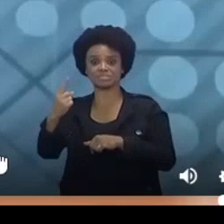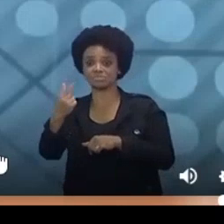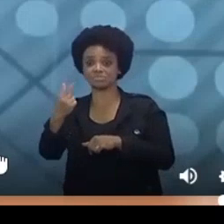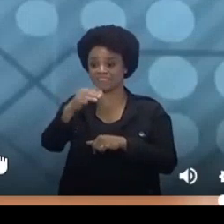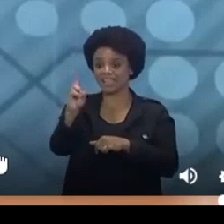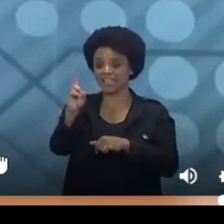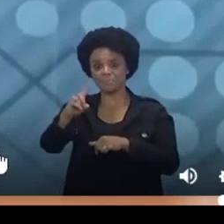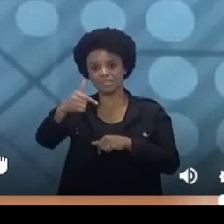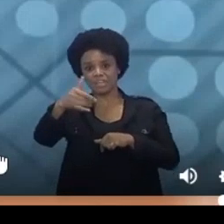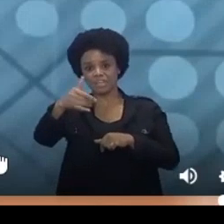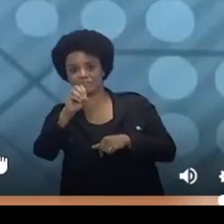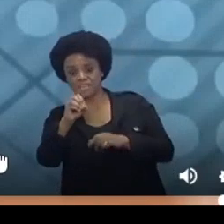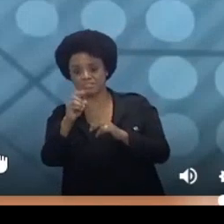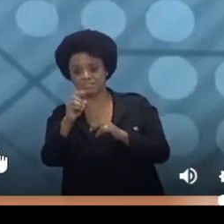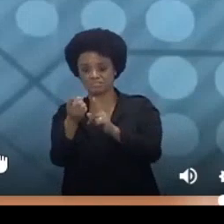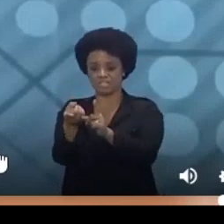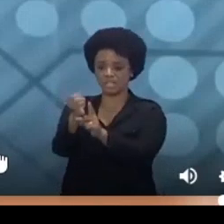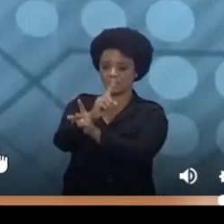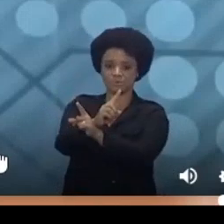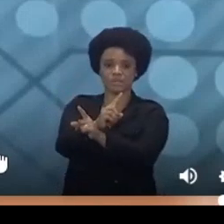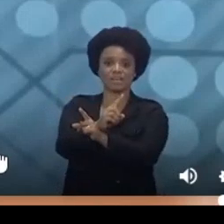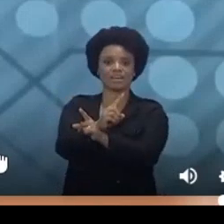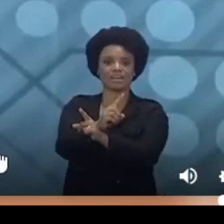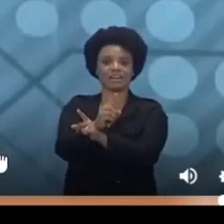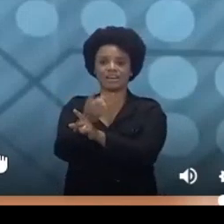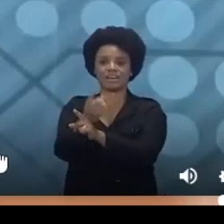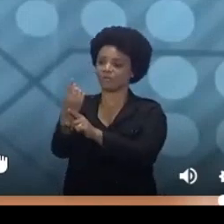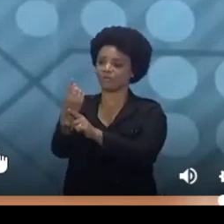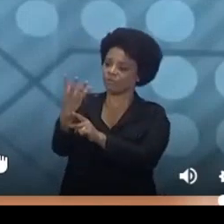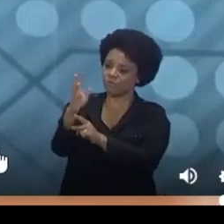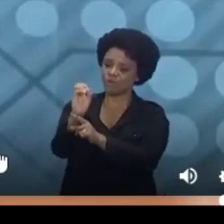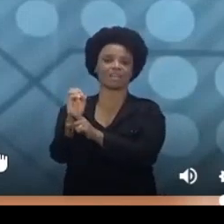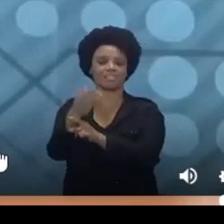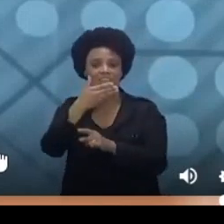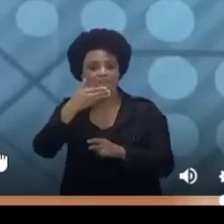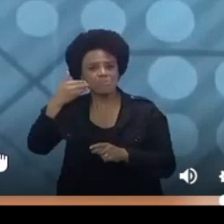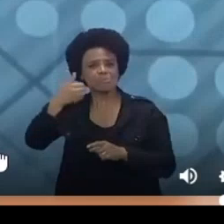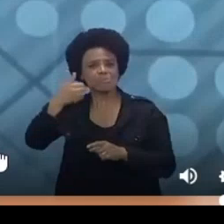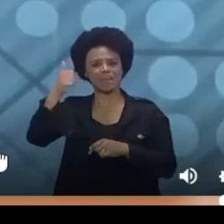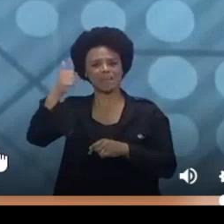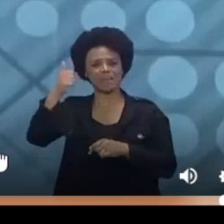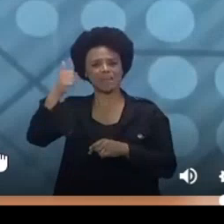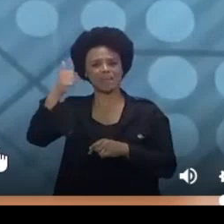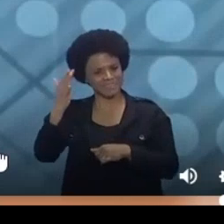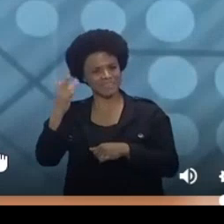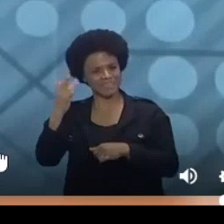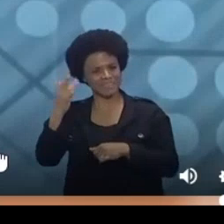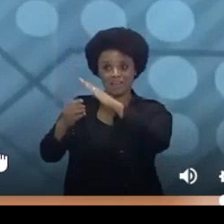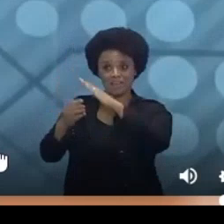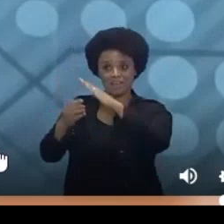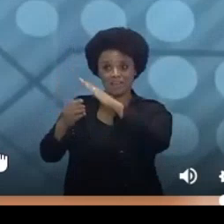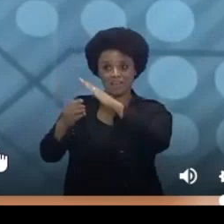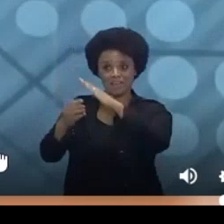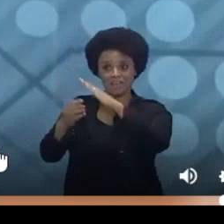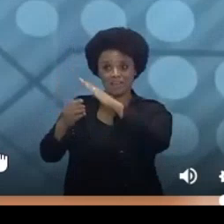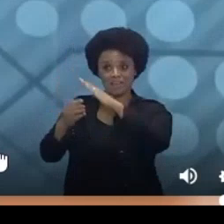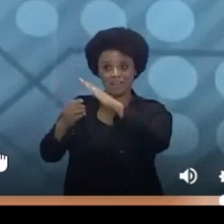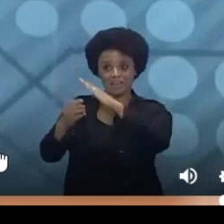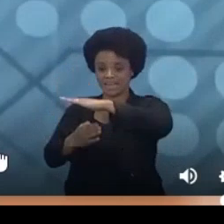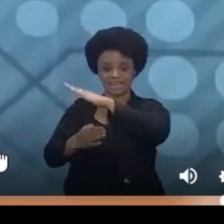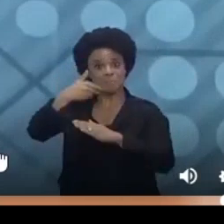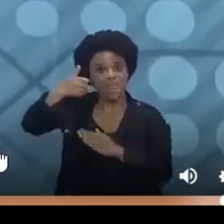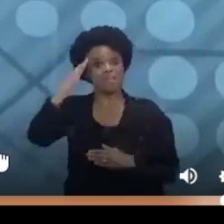para 20, depois faz para 40. Só para você entender que a inclinação vai ser a mesma. Porque se ela é